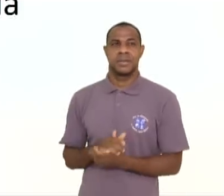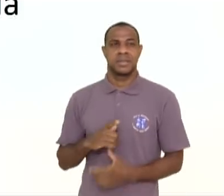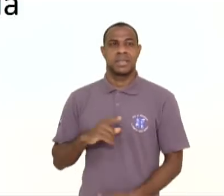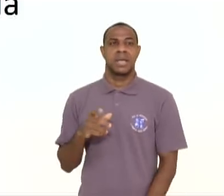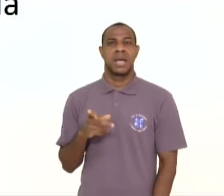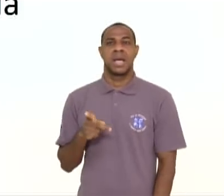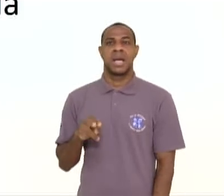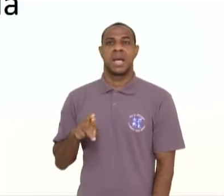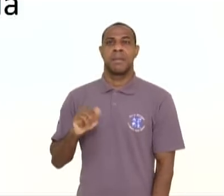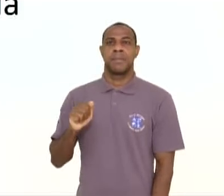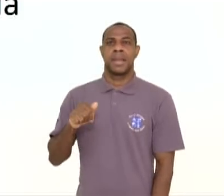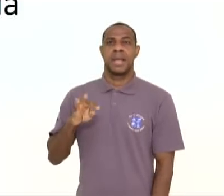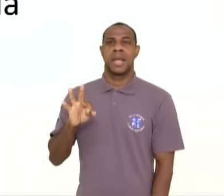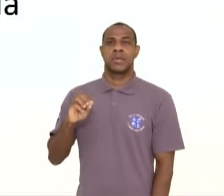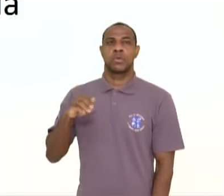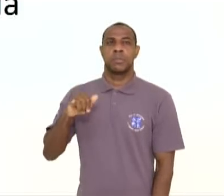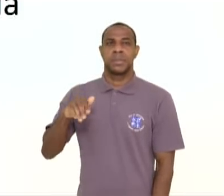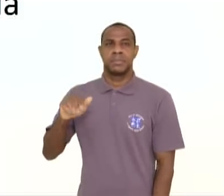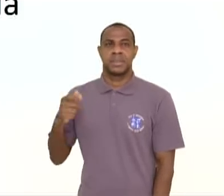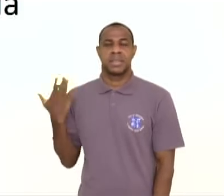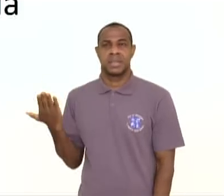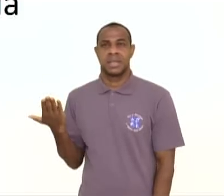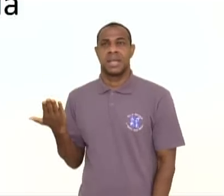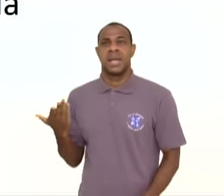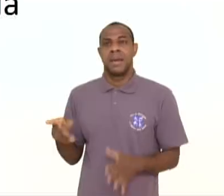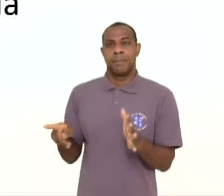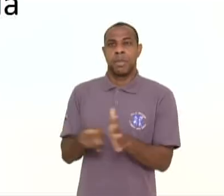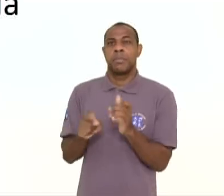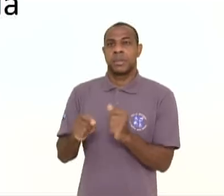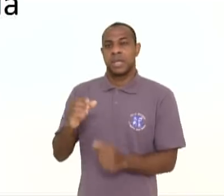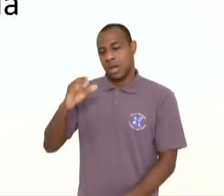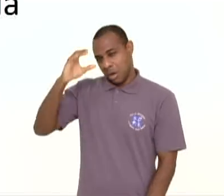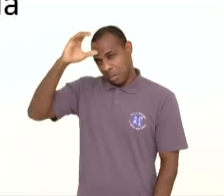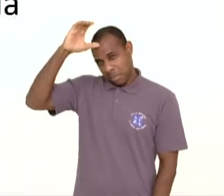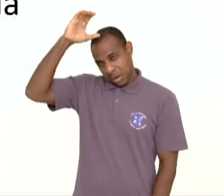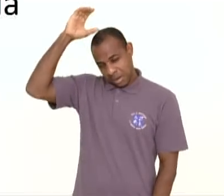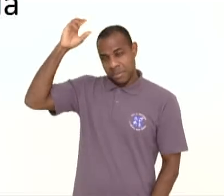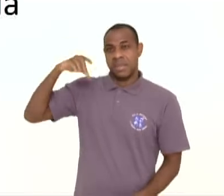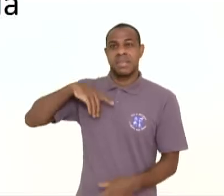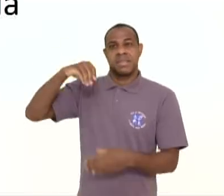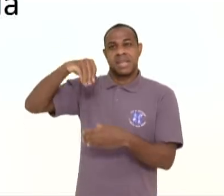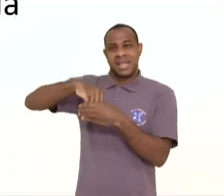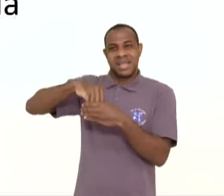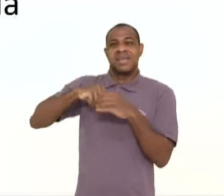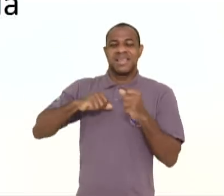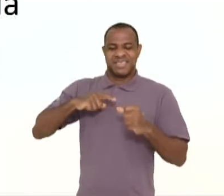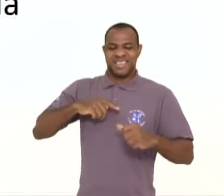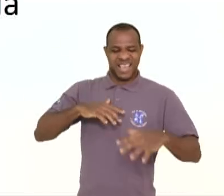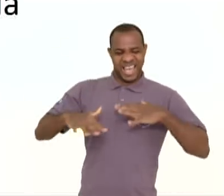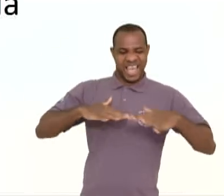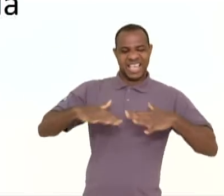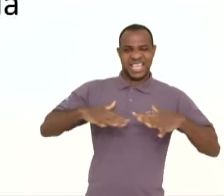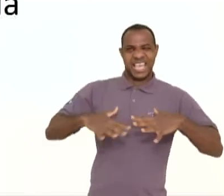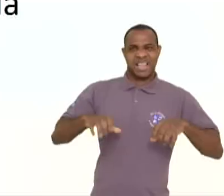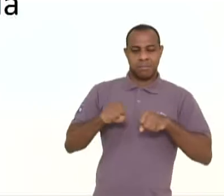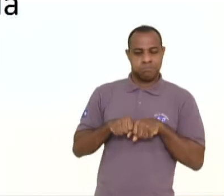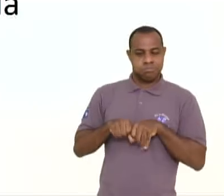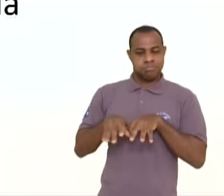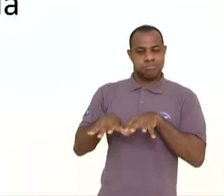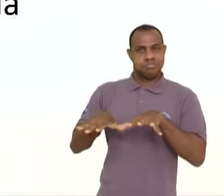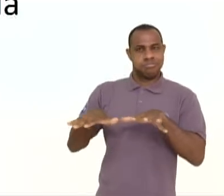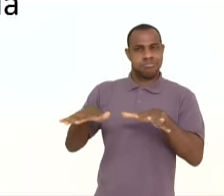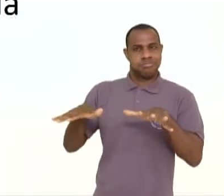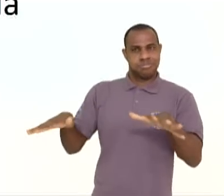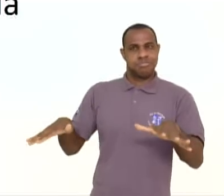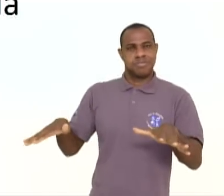uma forma de teatro romano, como nós sabemos lá nas guerras de expansões territoriais, que vocês viram em história também, né? Então tem muita coisa